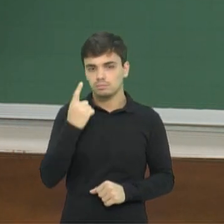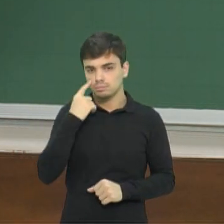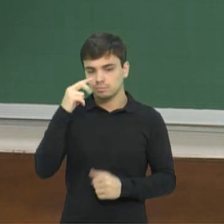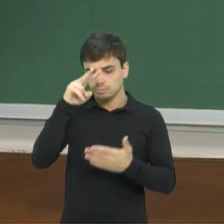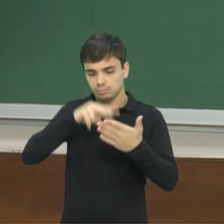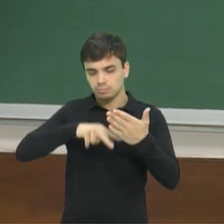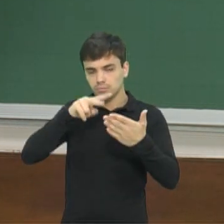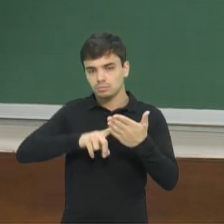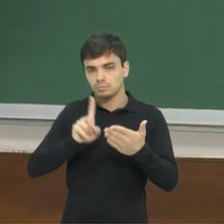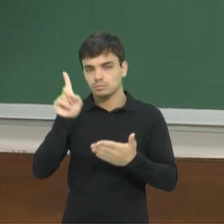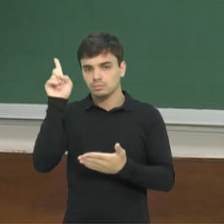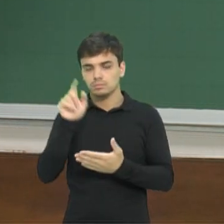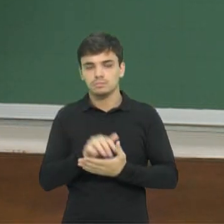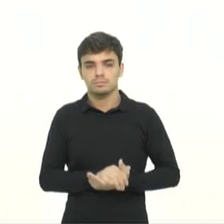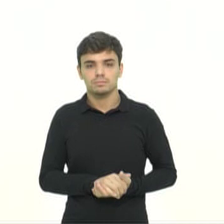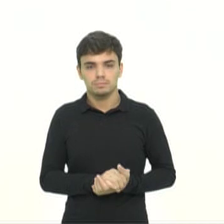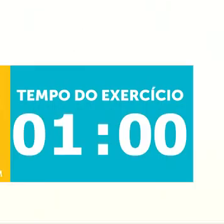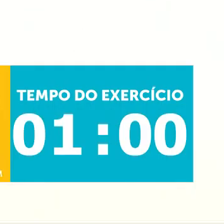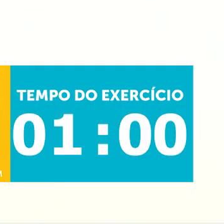o epifitismo.